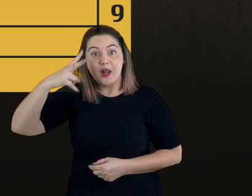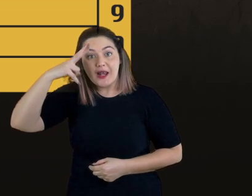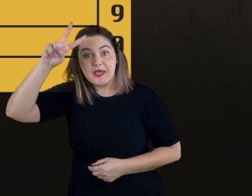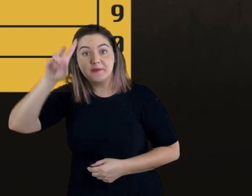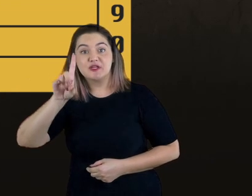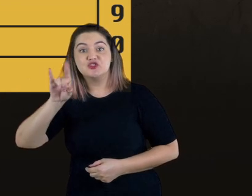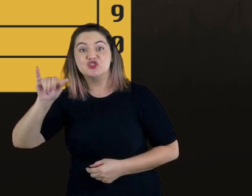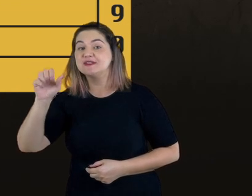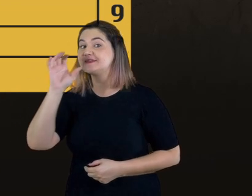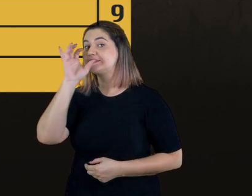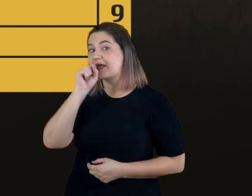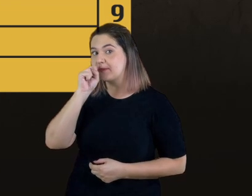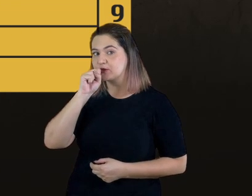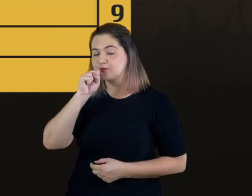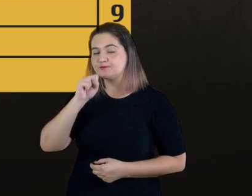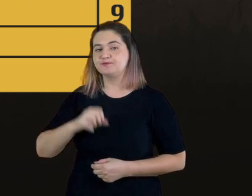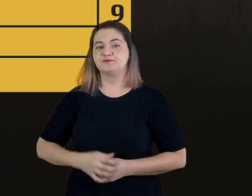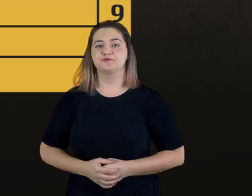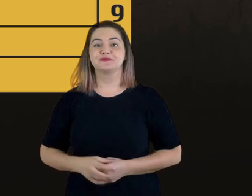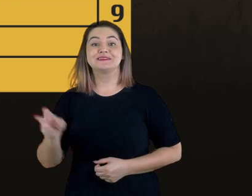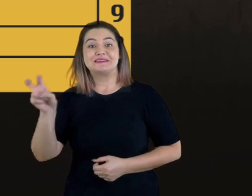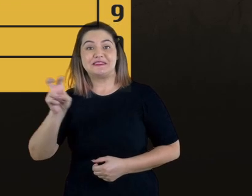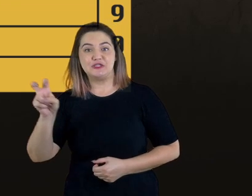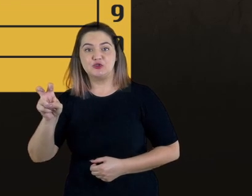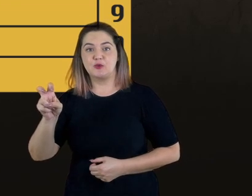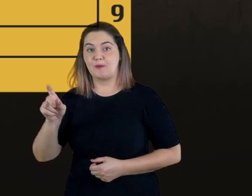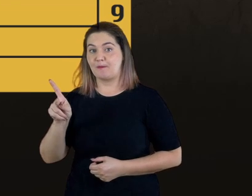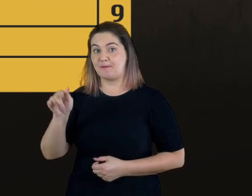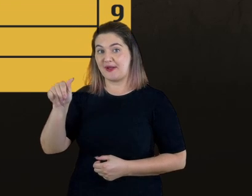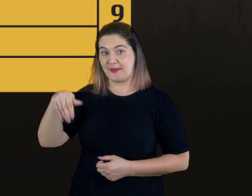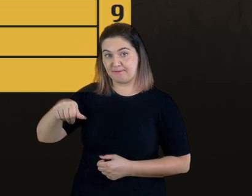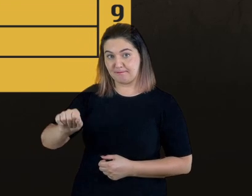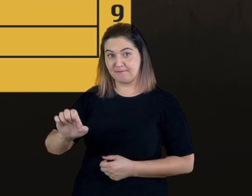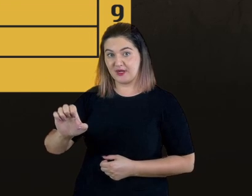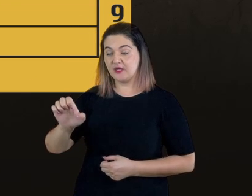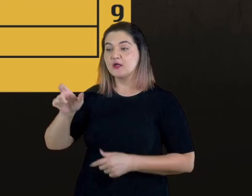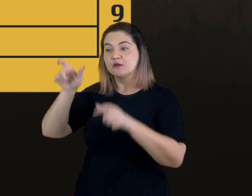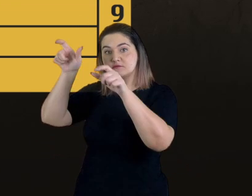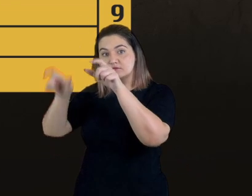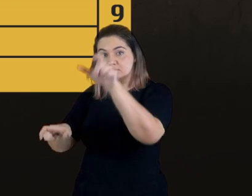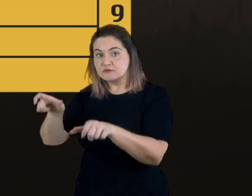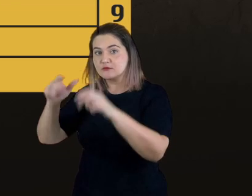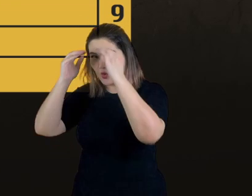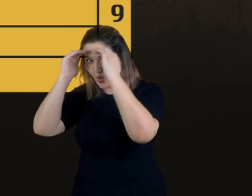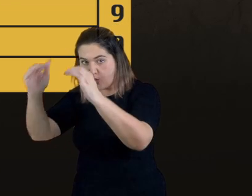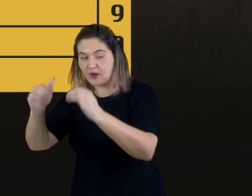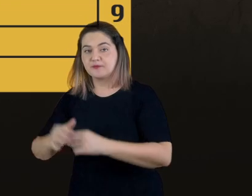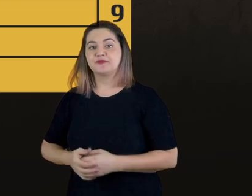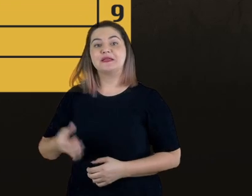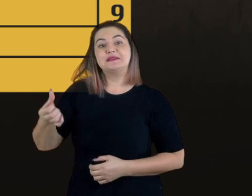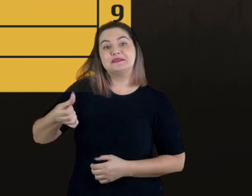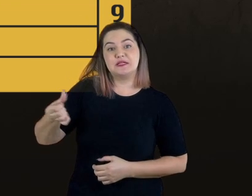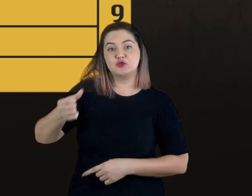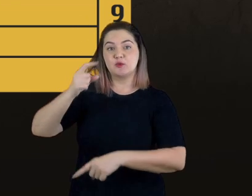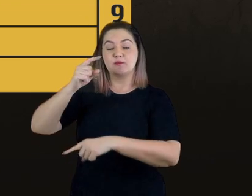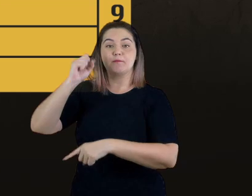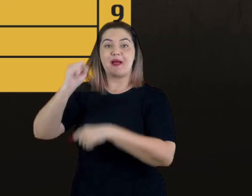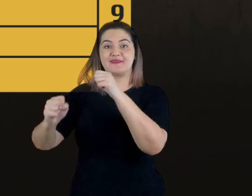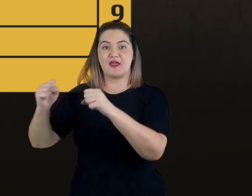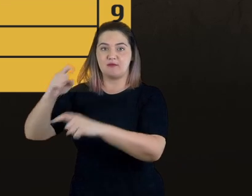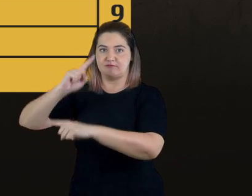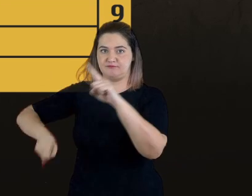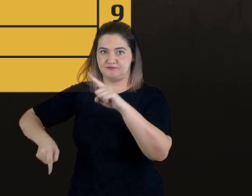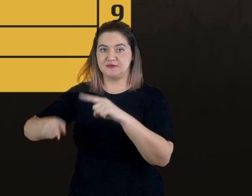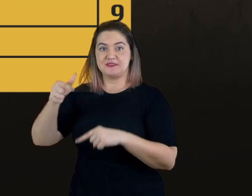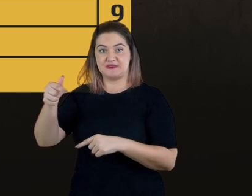o santificar. Quinto, honra o teu pai e a tua mãe. Sexto, não matarás. Sétimo, não